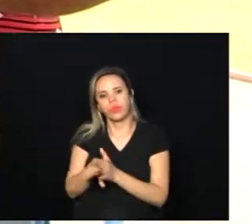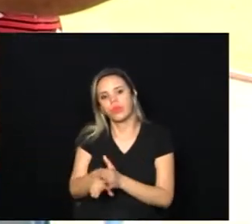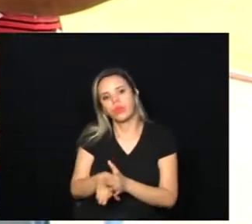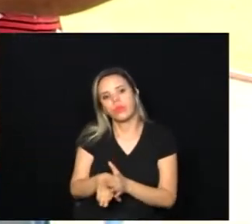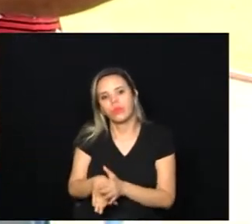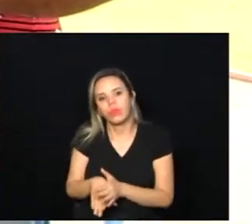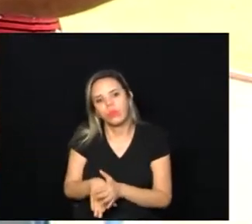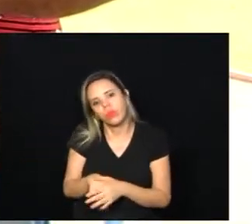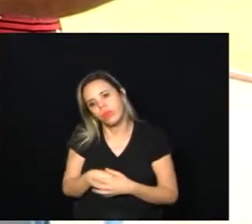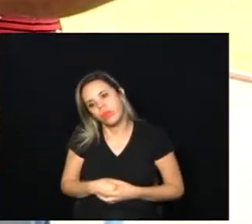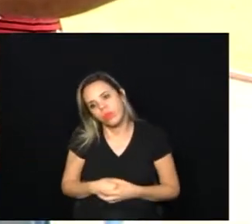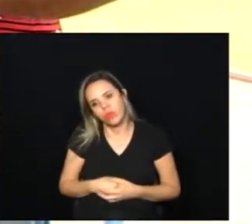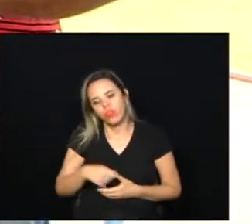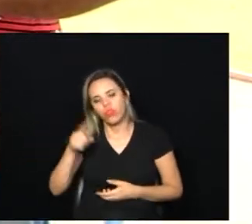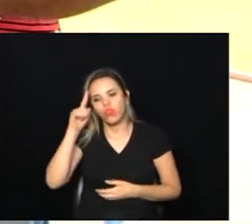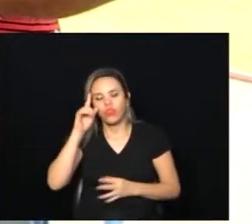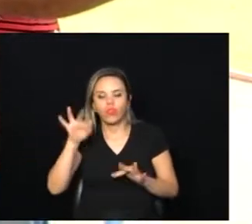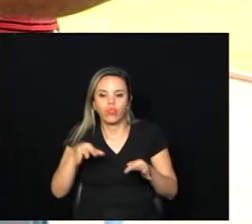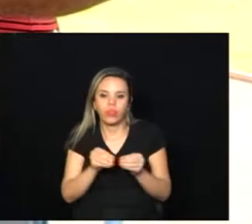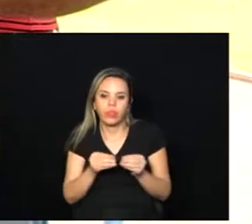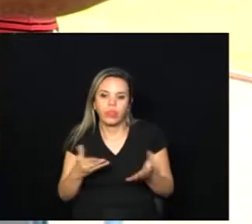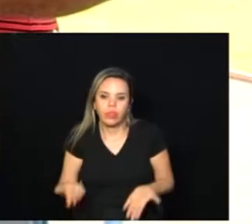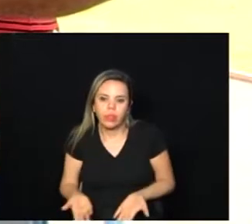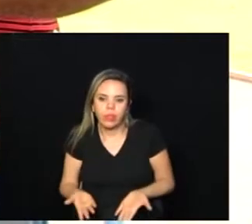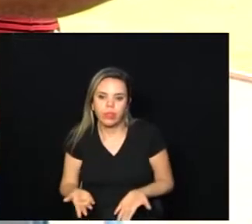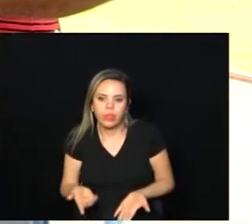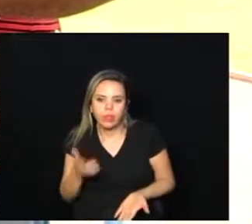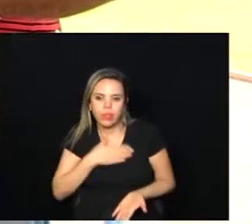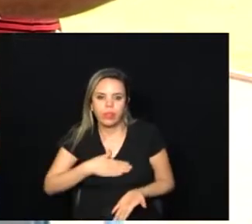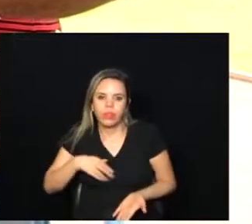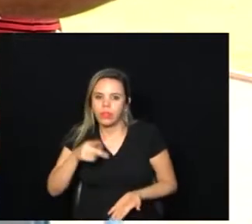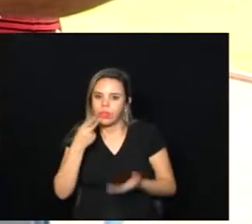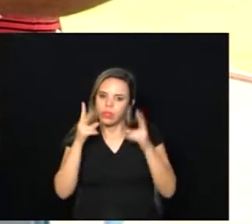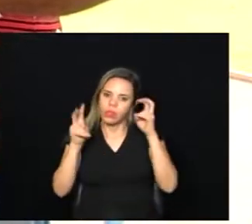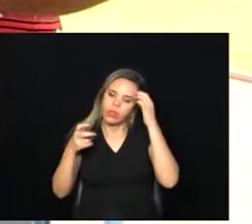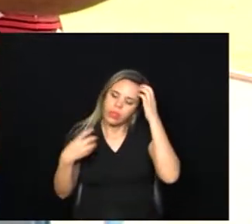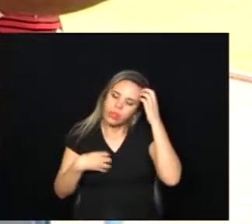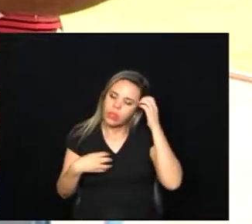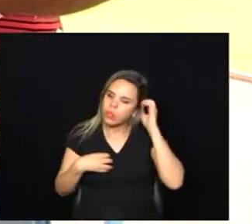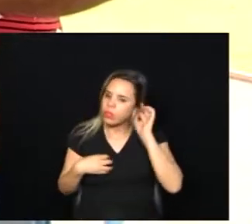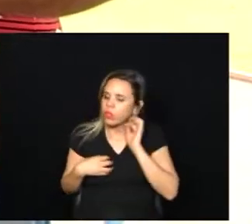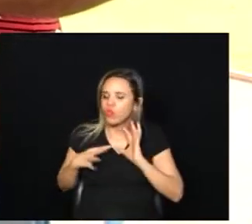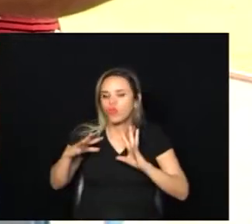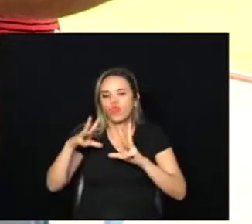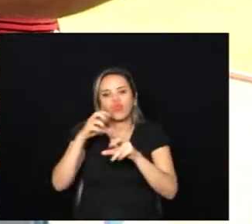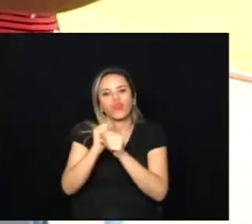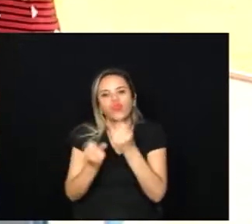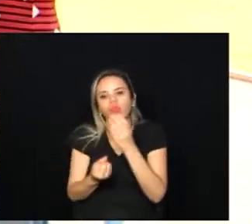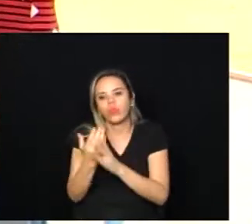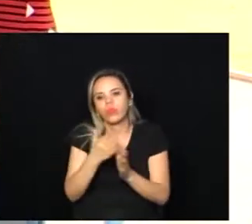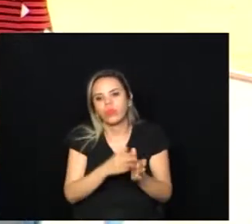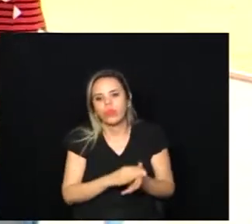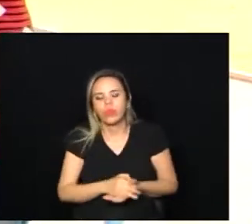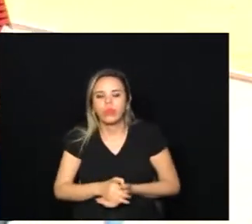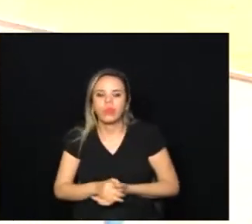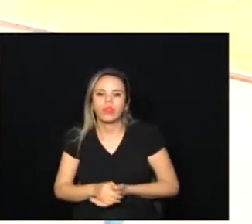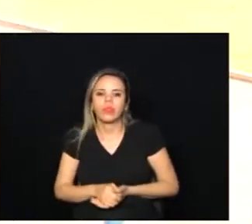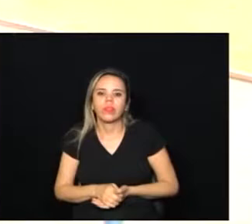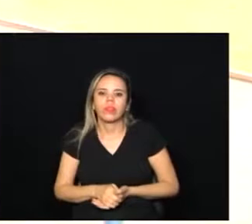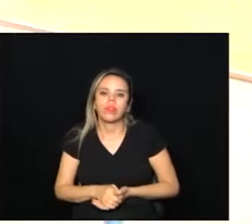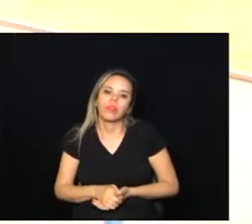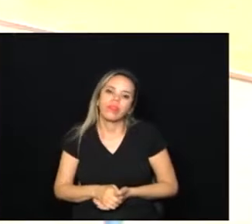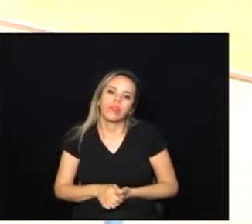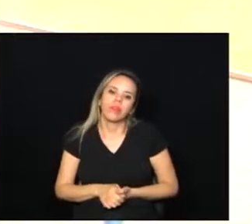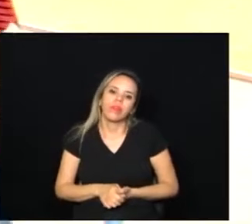aí, o dia da final. Enfim, gostaria que você falasse sobre o seu sentimento disso tudo que está acontecendo. Cara,